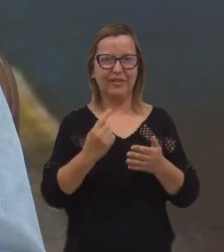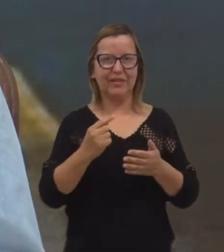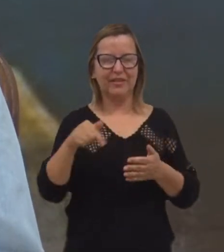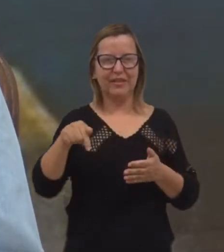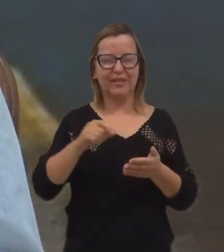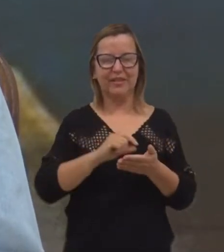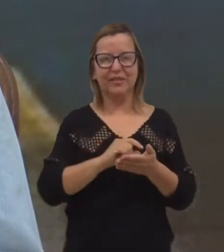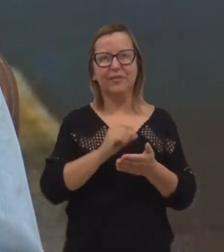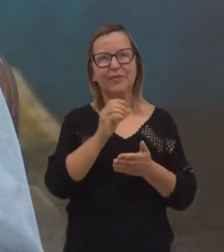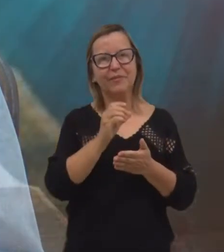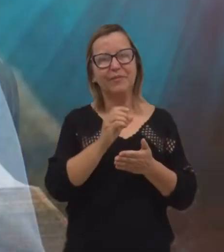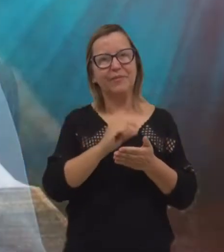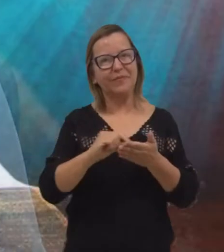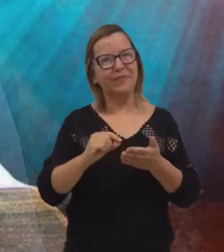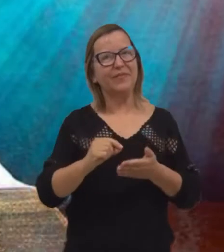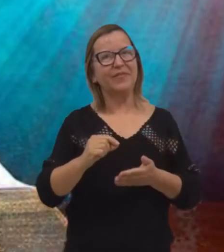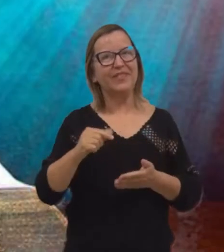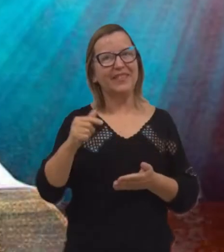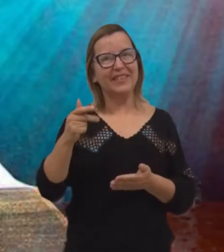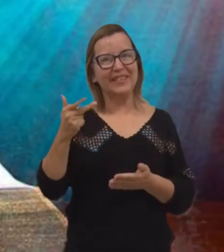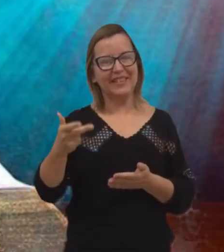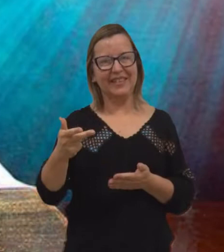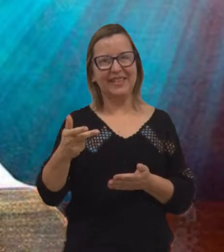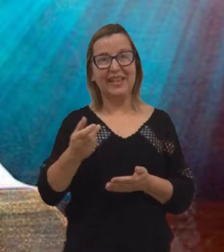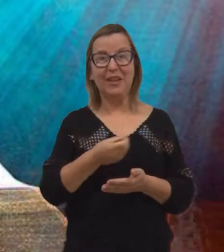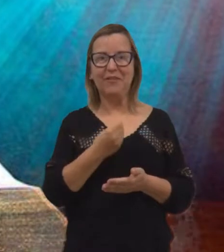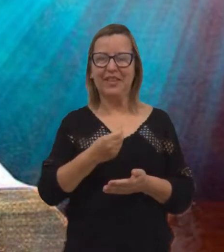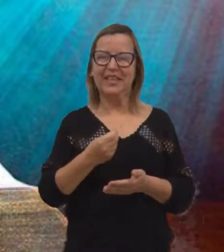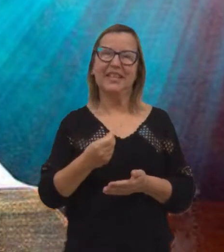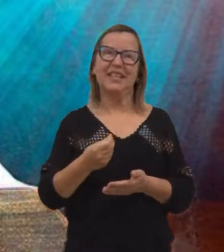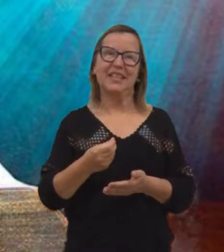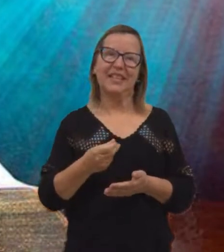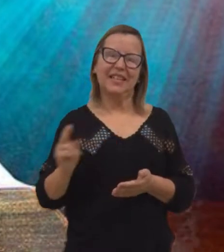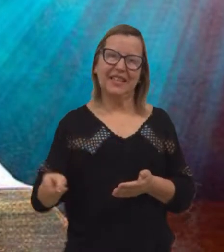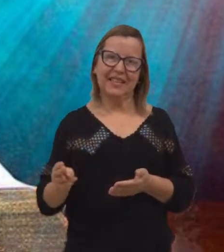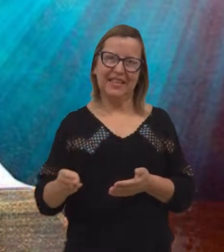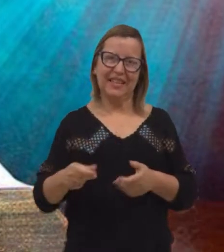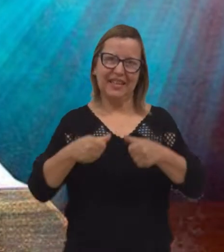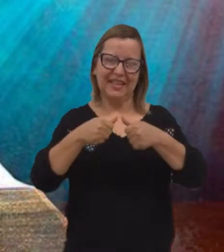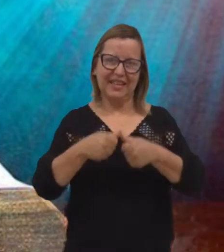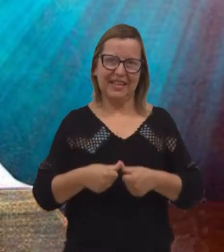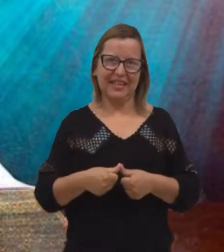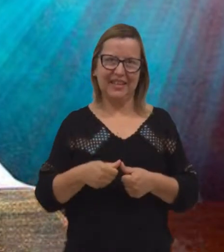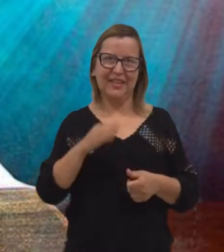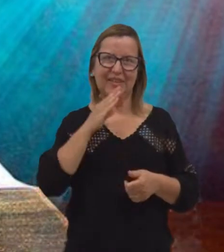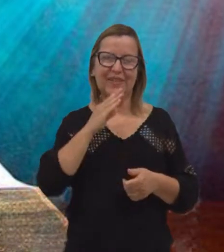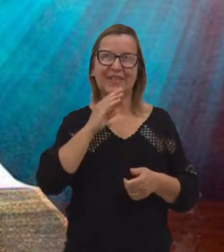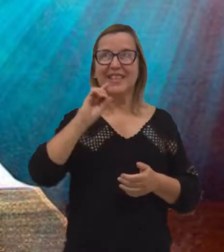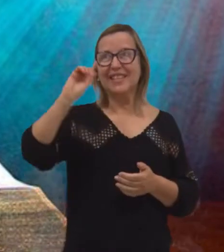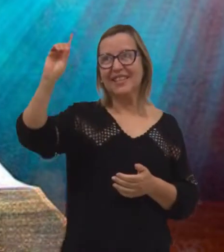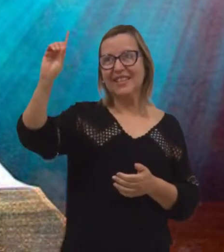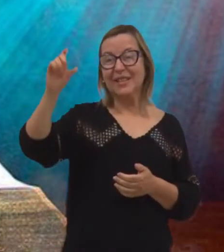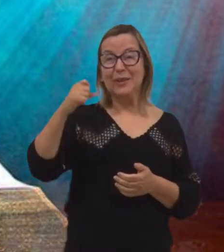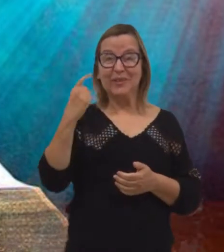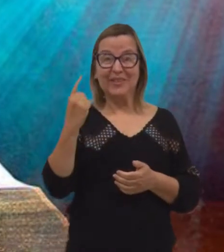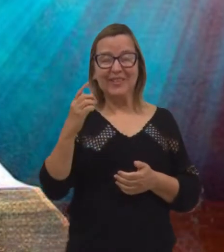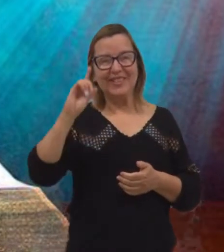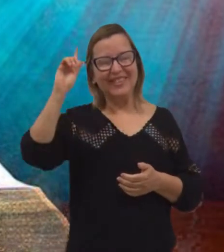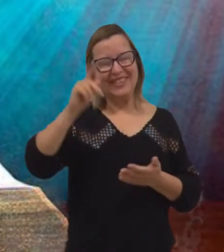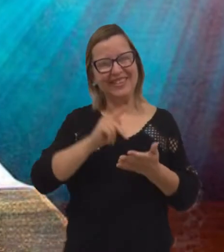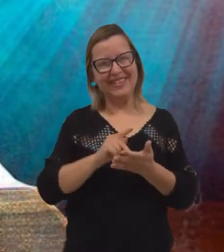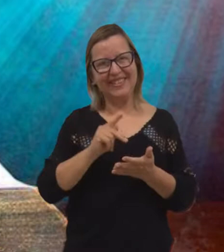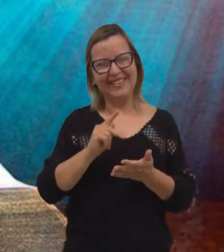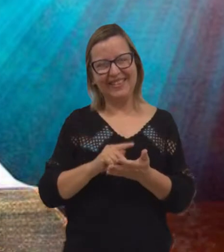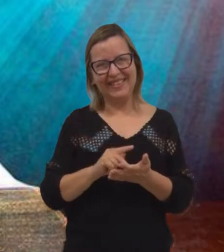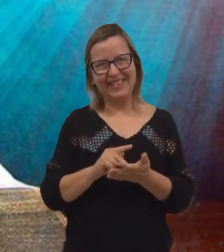diz o seguinte: E a vida eterna é esta, que te conheçam a ti, o único Deus